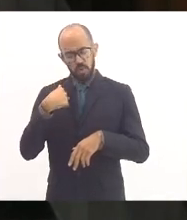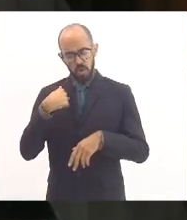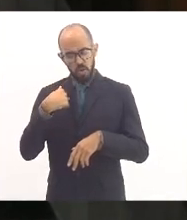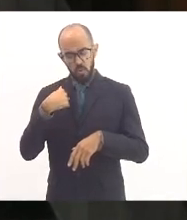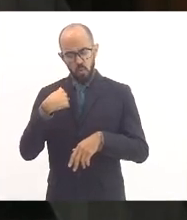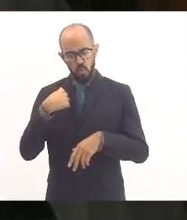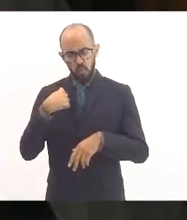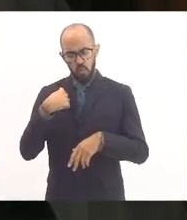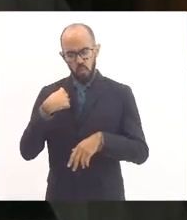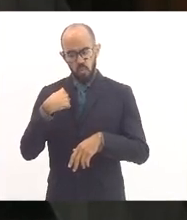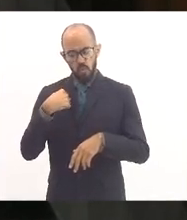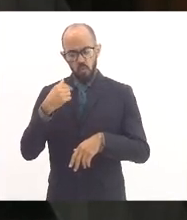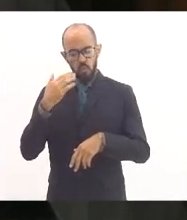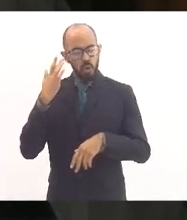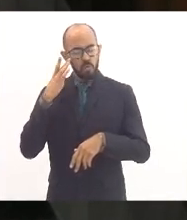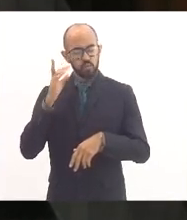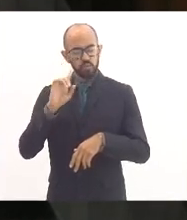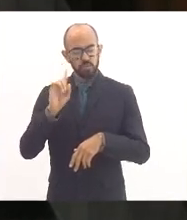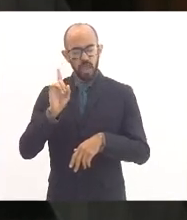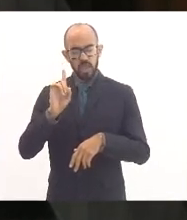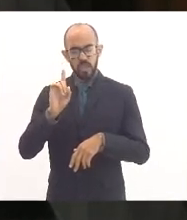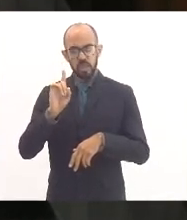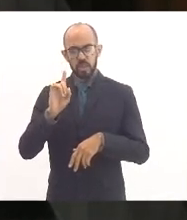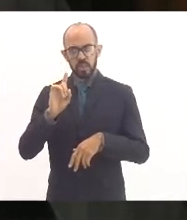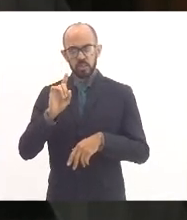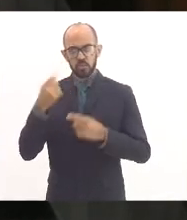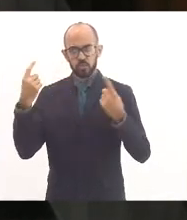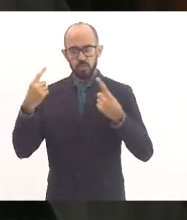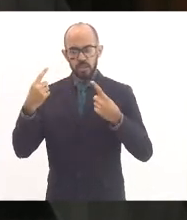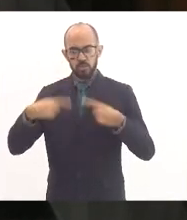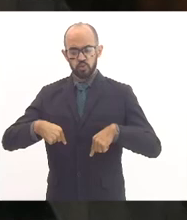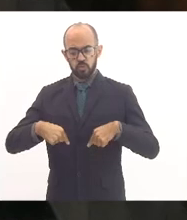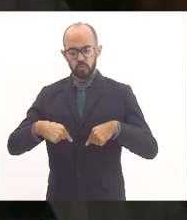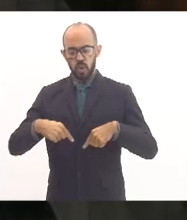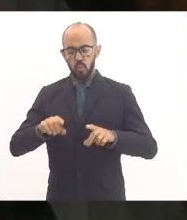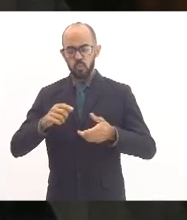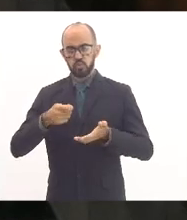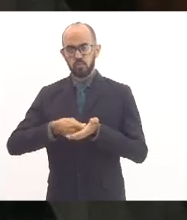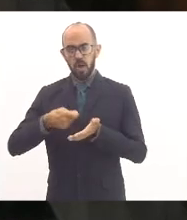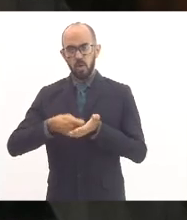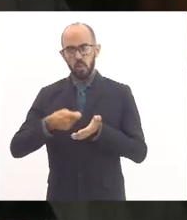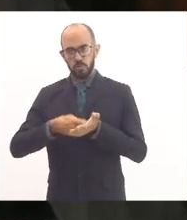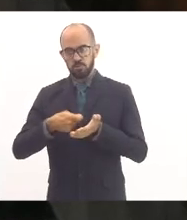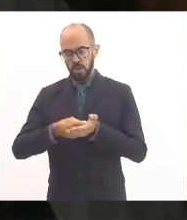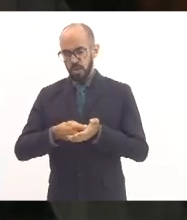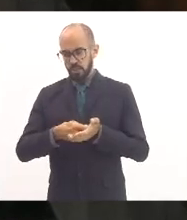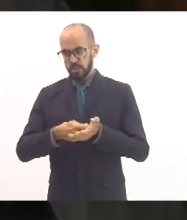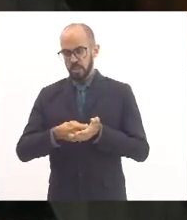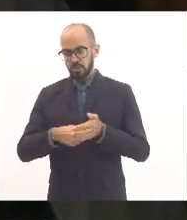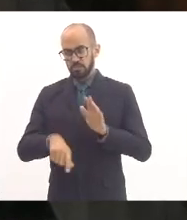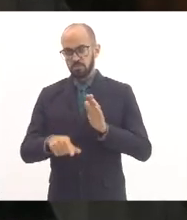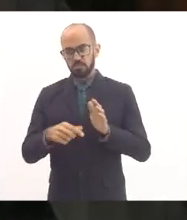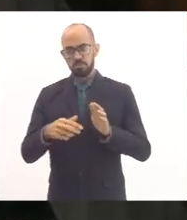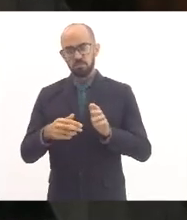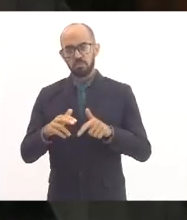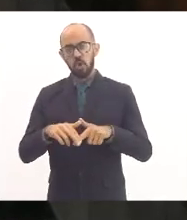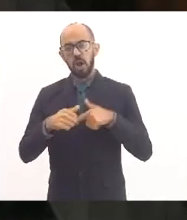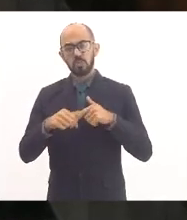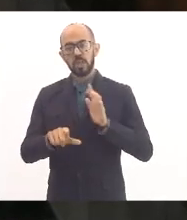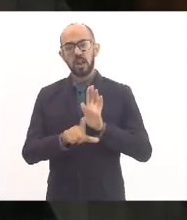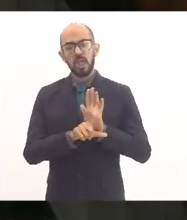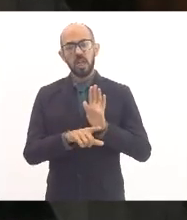nós tivemos não tivemos conhecimento disso de uma contraposição de uma cobrança nesse sentido é